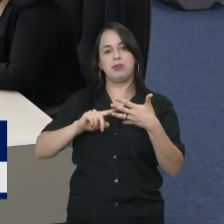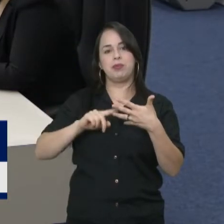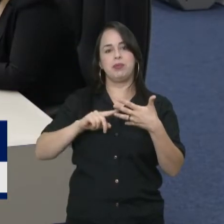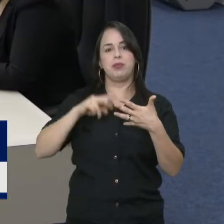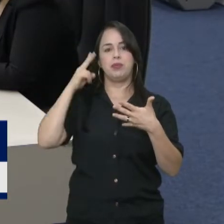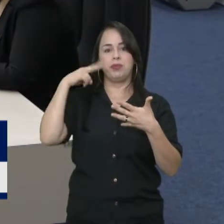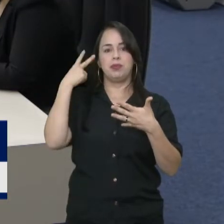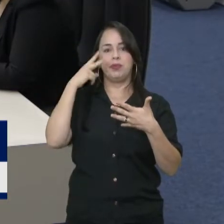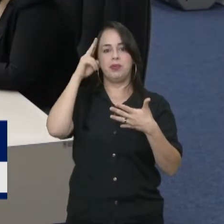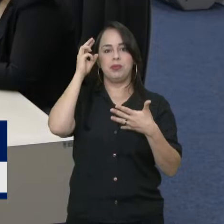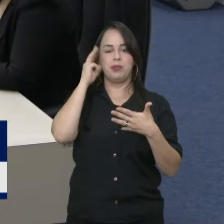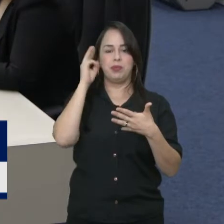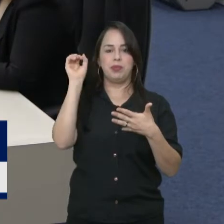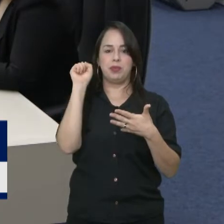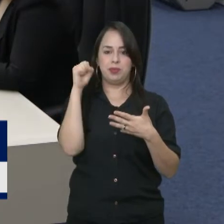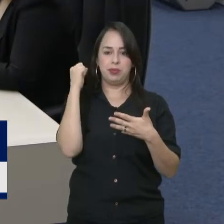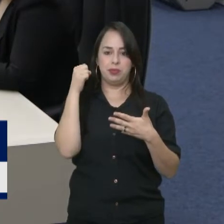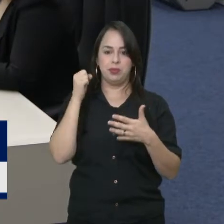Marcão da Academia.